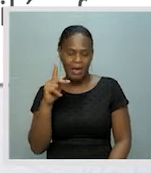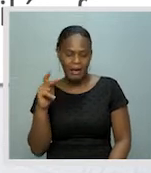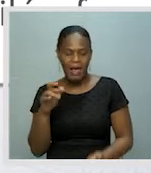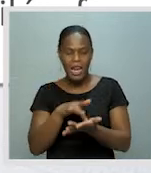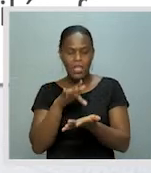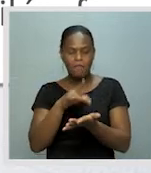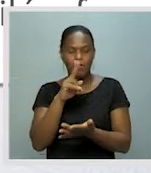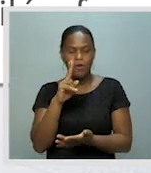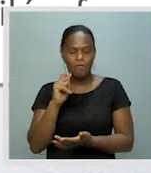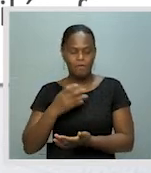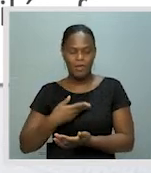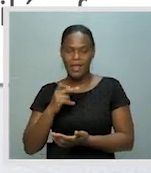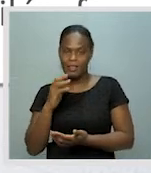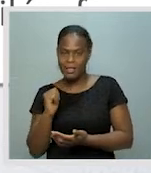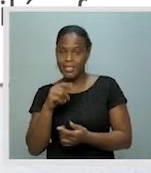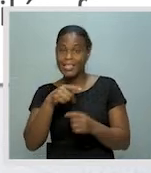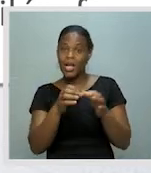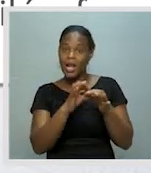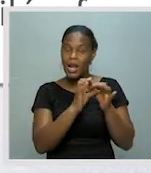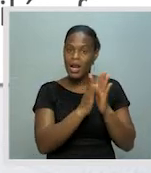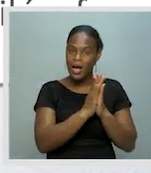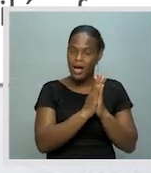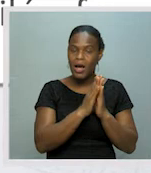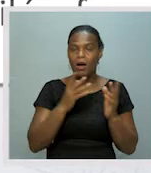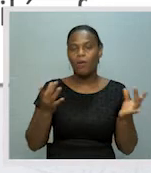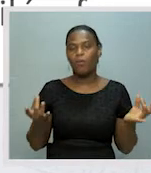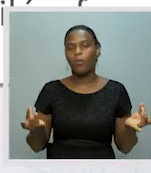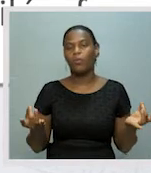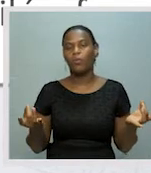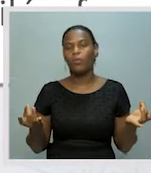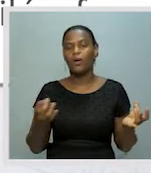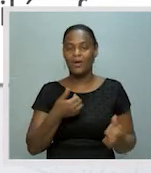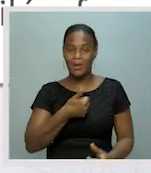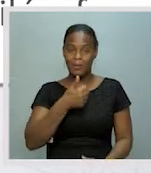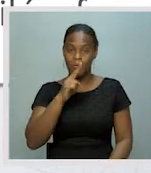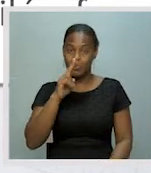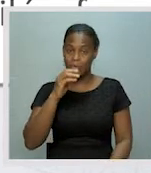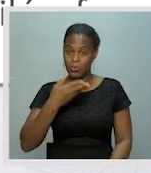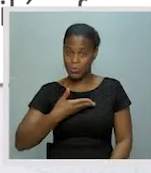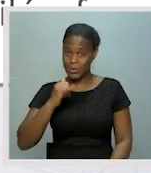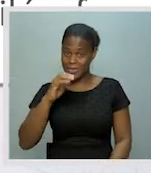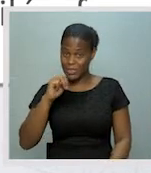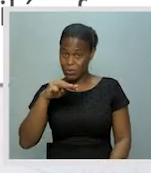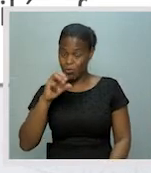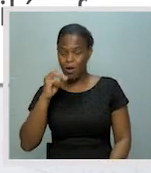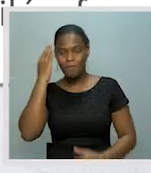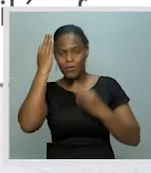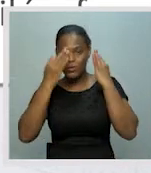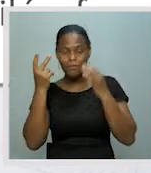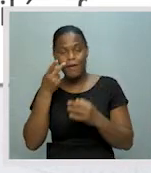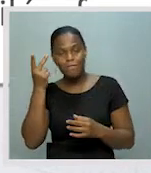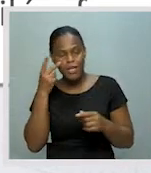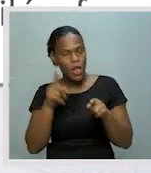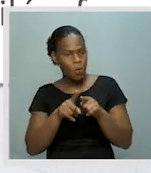Vedas. E desta religião nasce o budismo. O budismo é mais um estilo de vida, é uma filosofia de